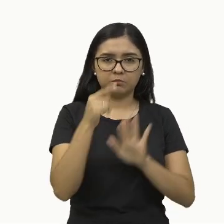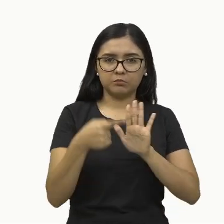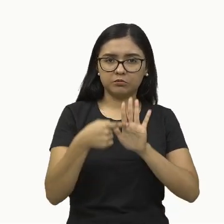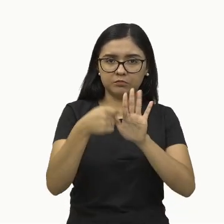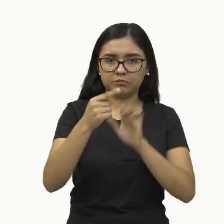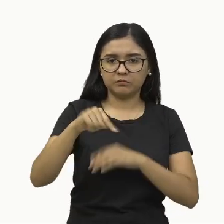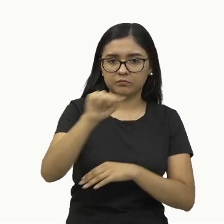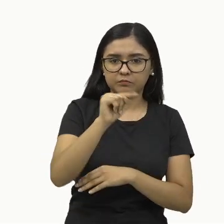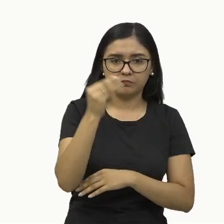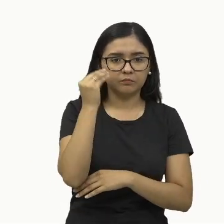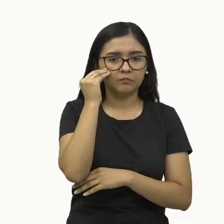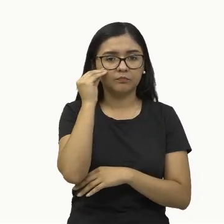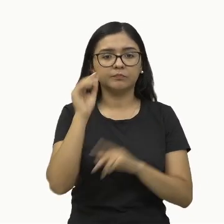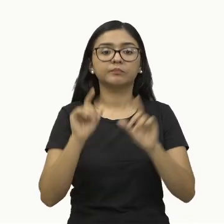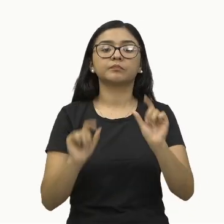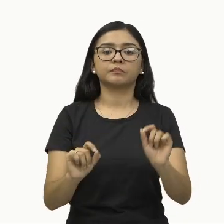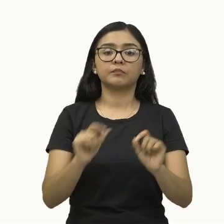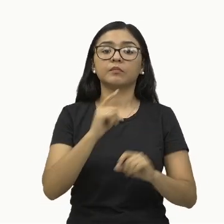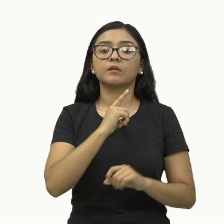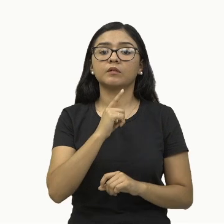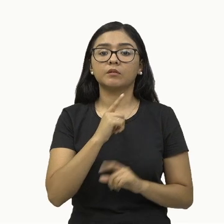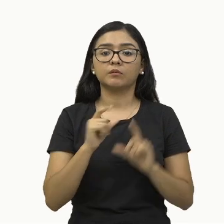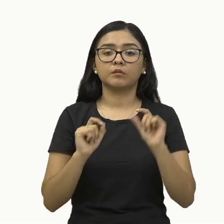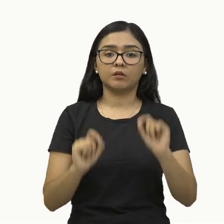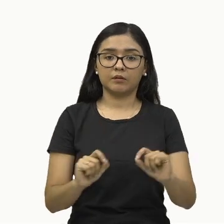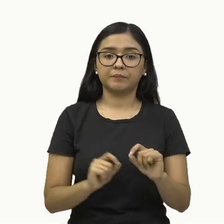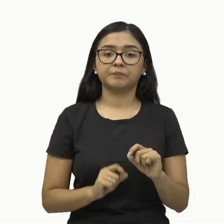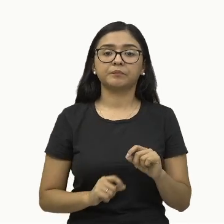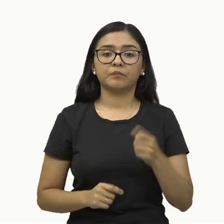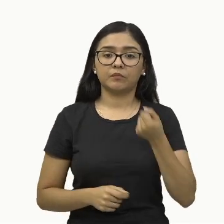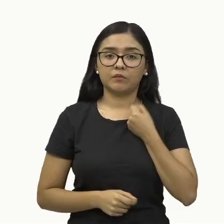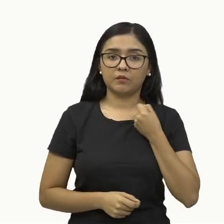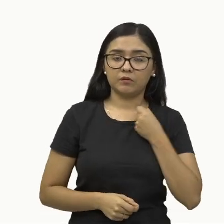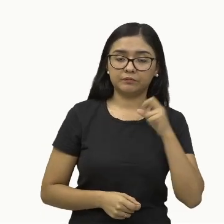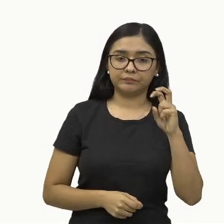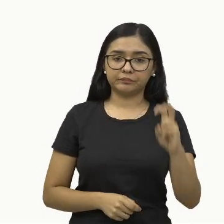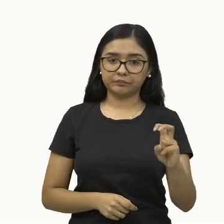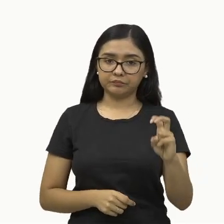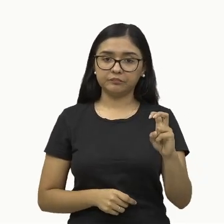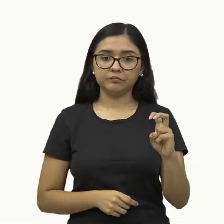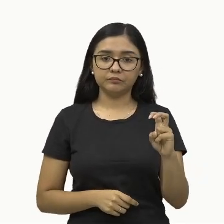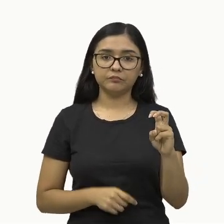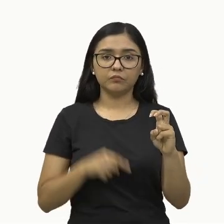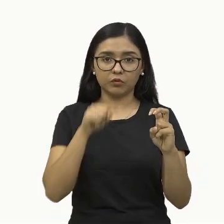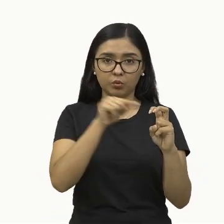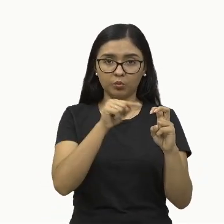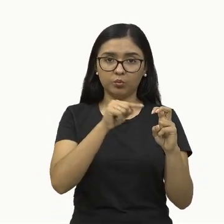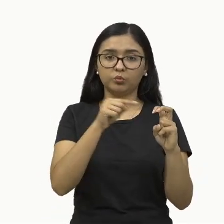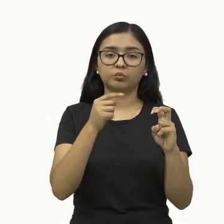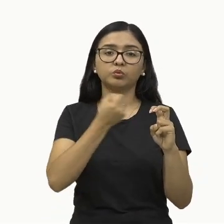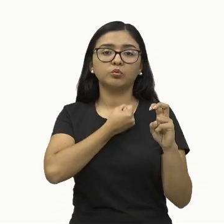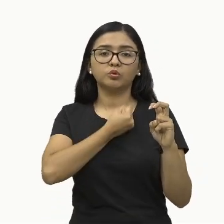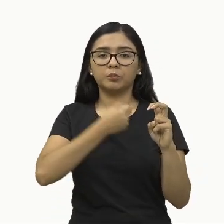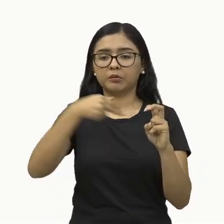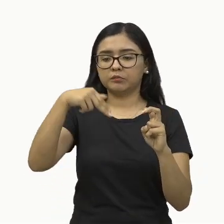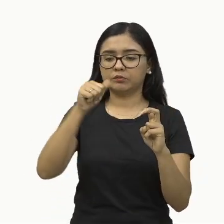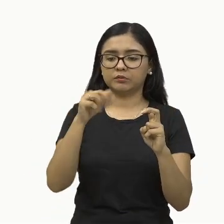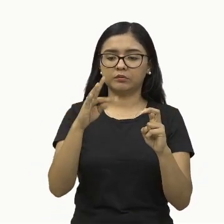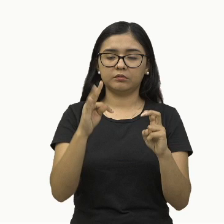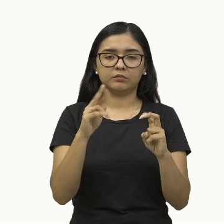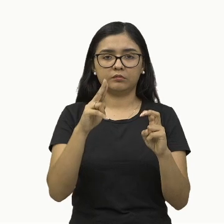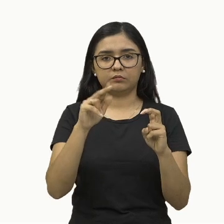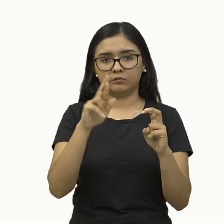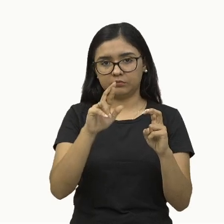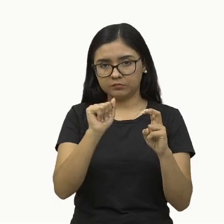Veja, eu tenho um número natural aqui, nesse caso 5, tá? E eu tenho